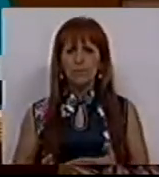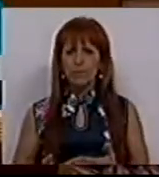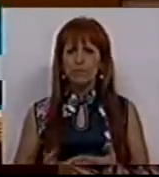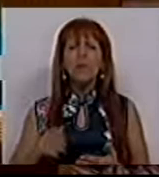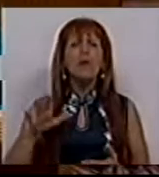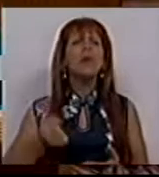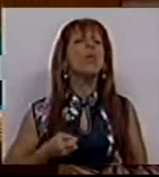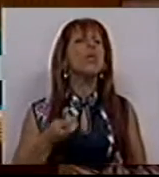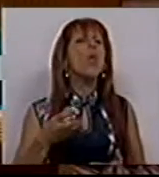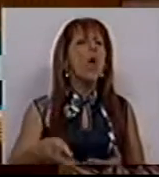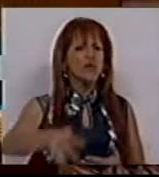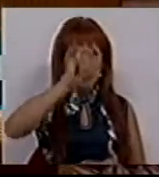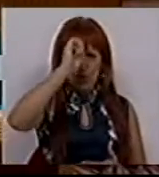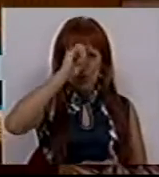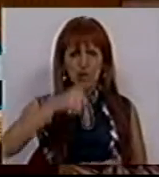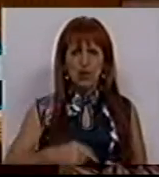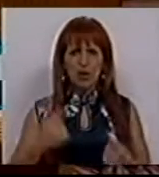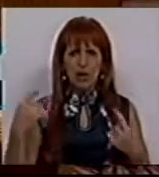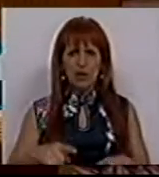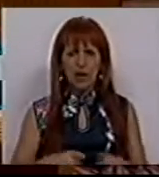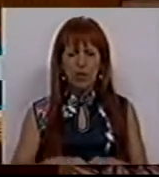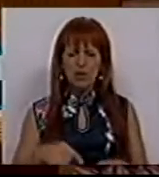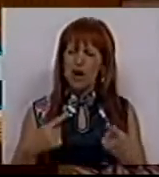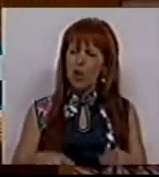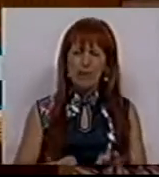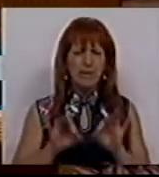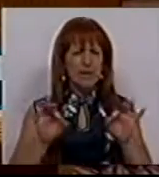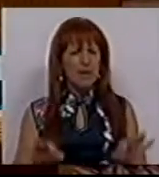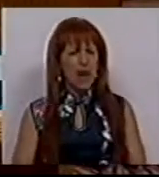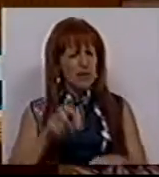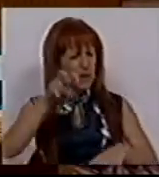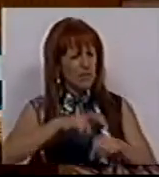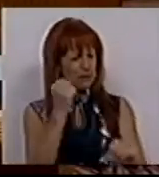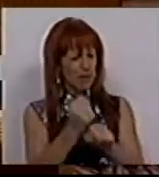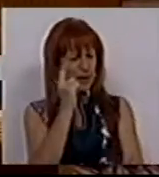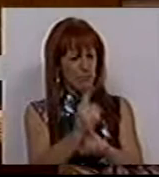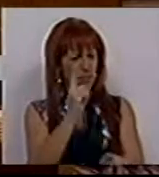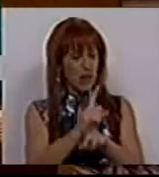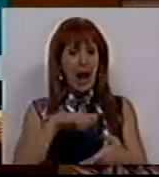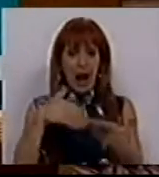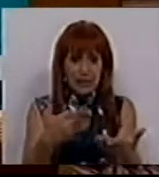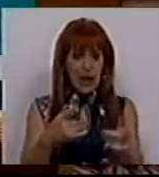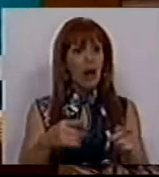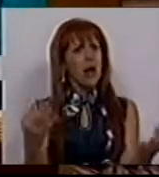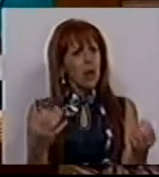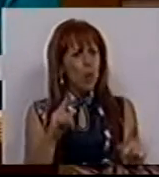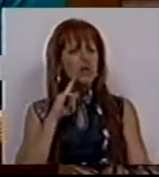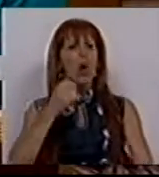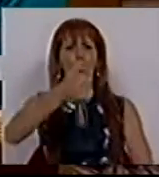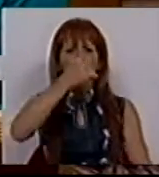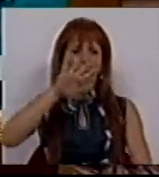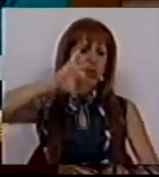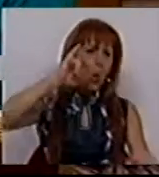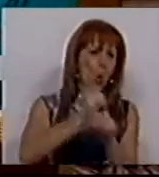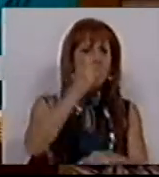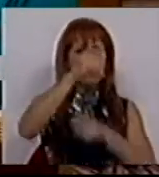E quantos estagiários têm de passar pelo mesmo posto de trabalho até este ser de facto ocupado